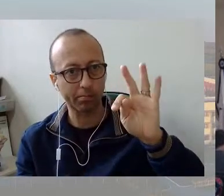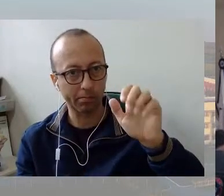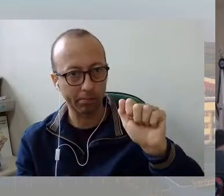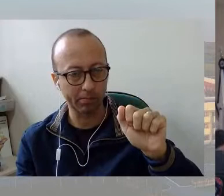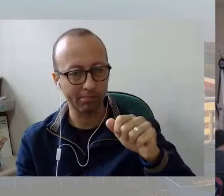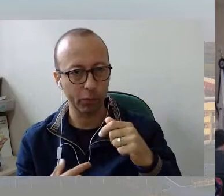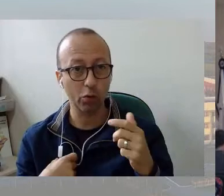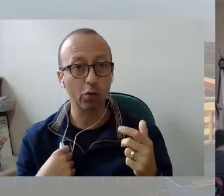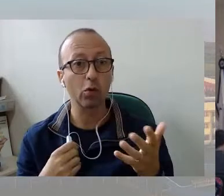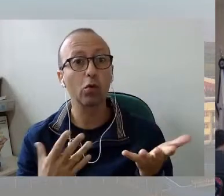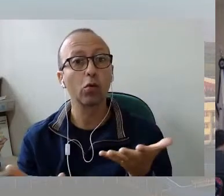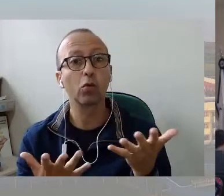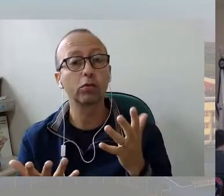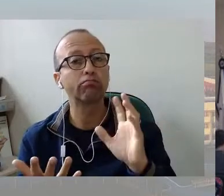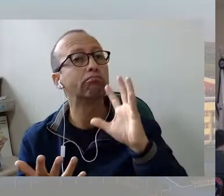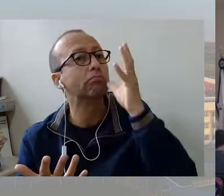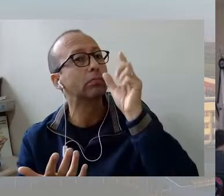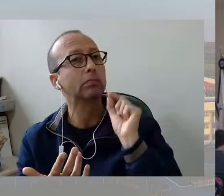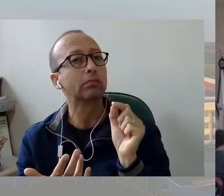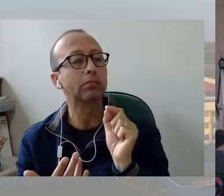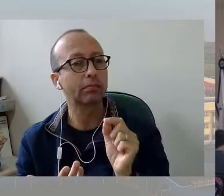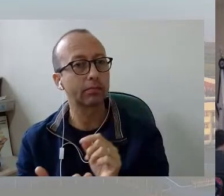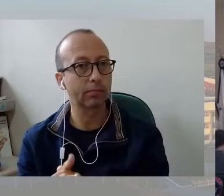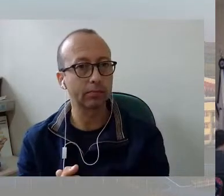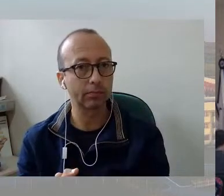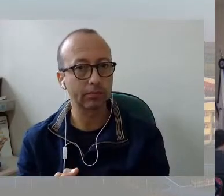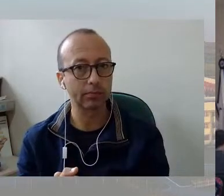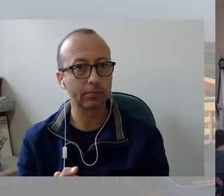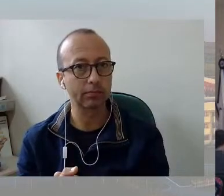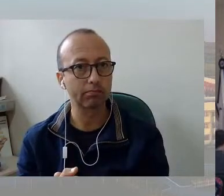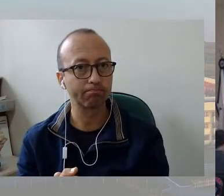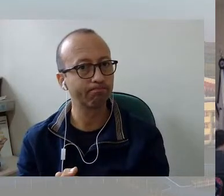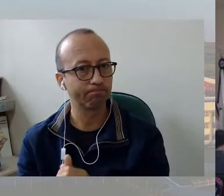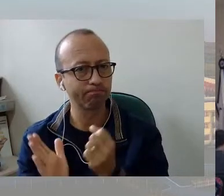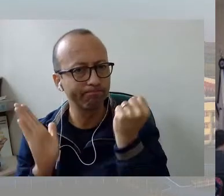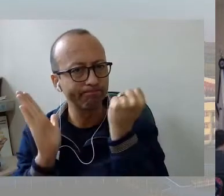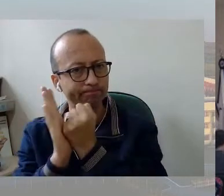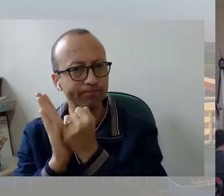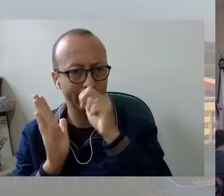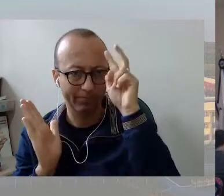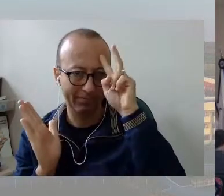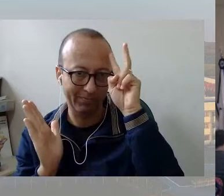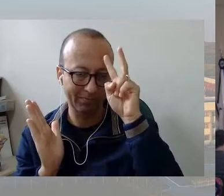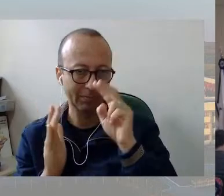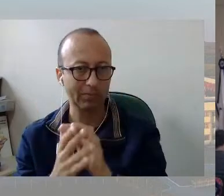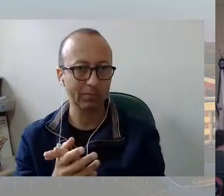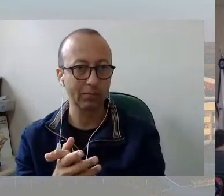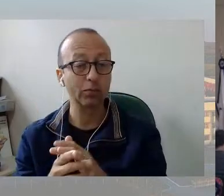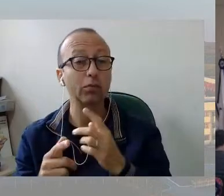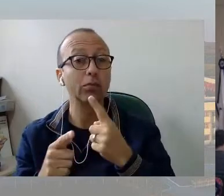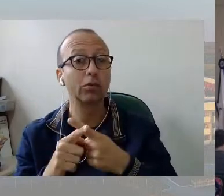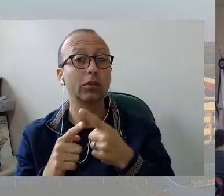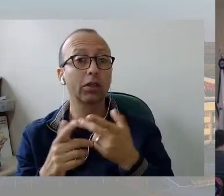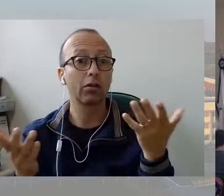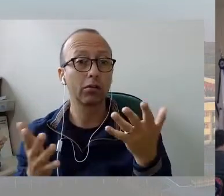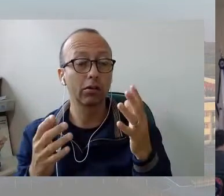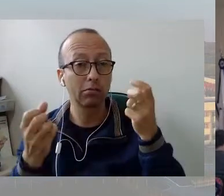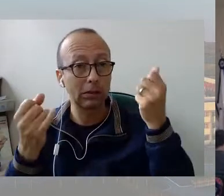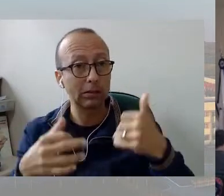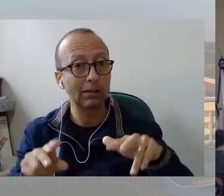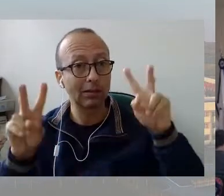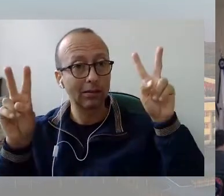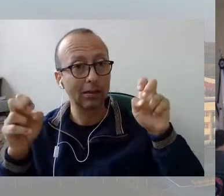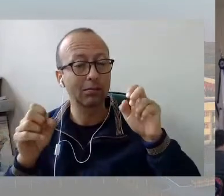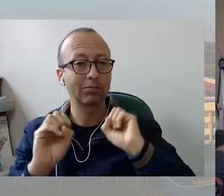momento histórico da nossa universidade. Histórico. Porque hoje a gente está falando em educação e o papel